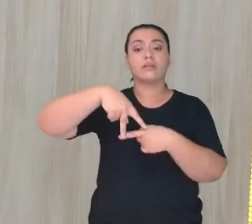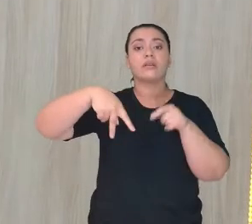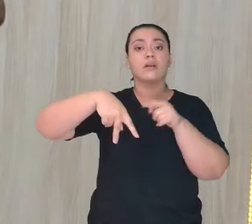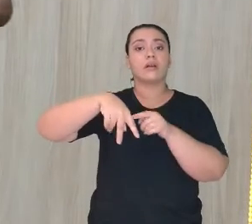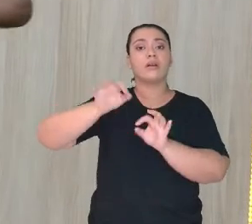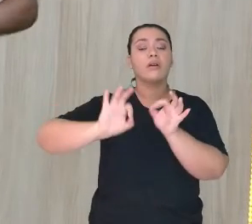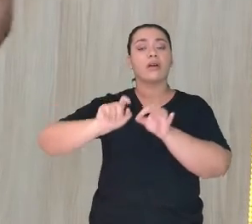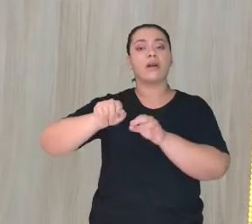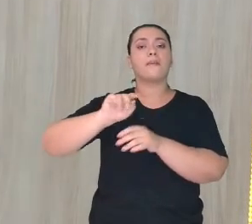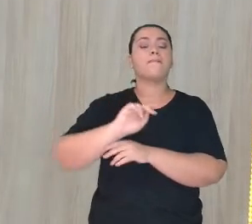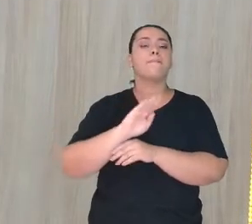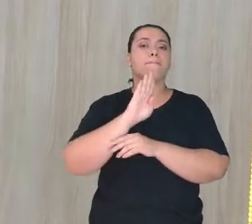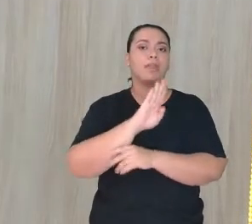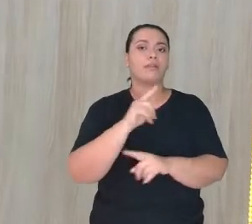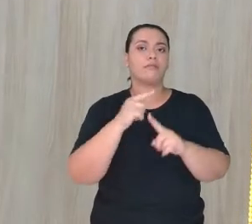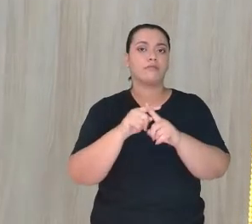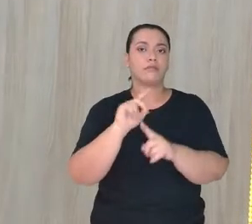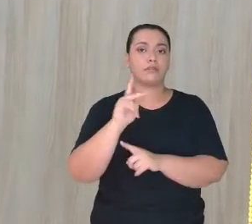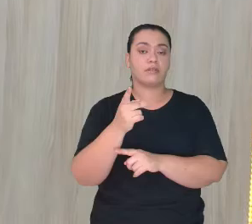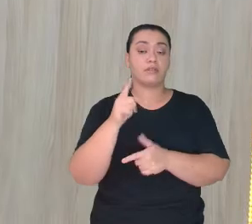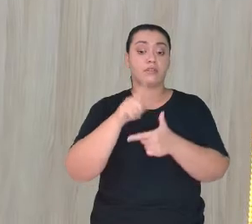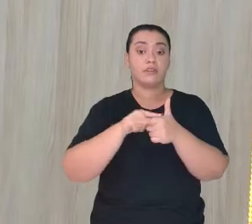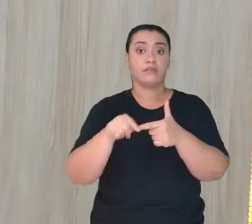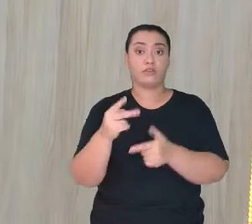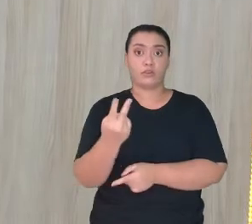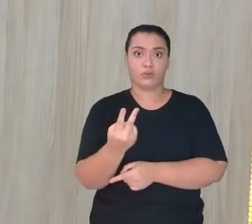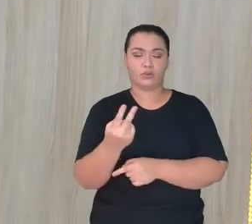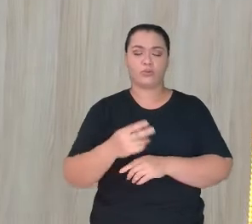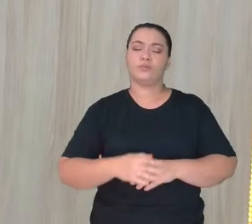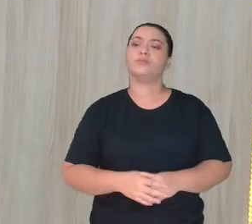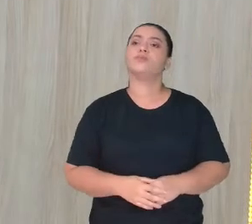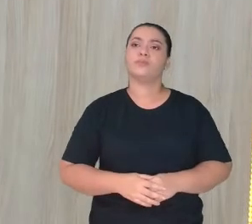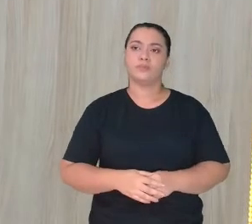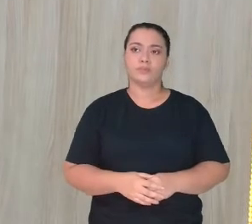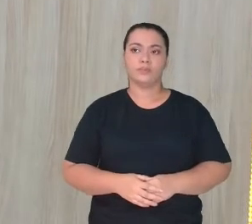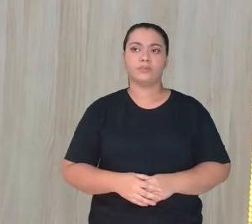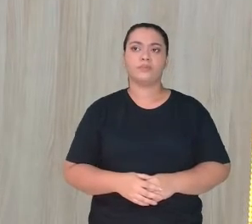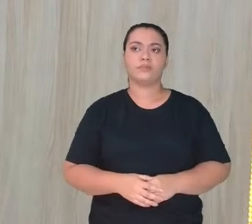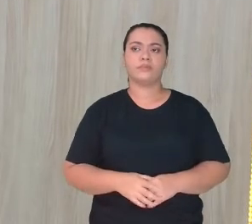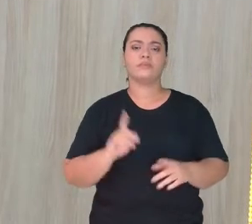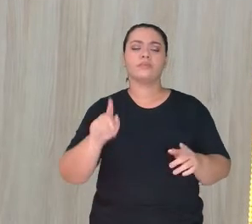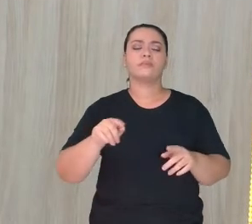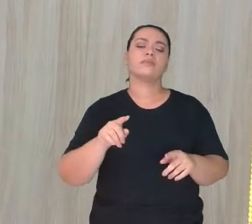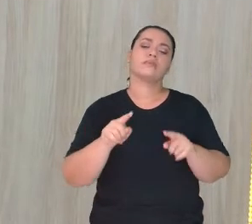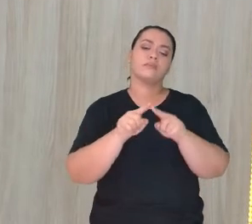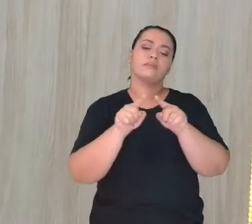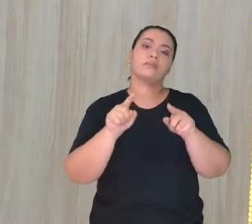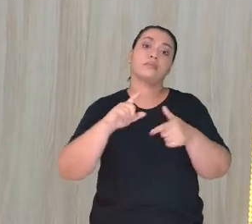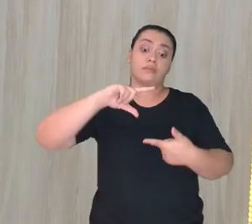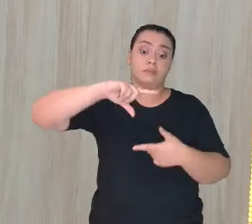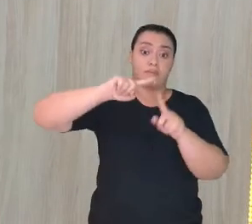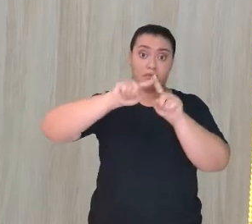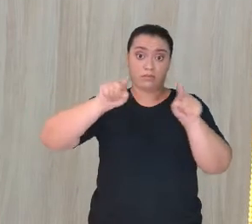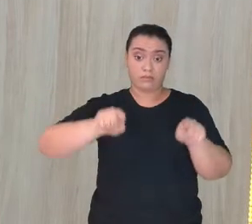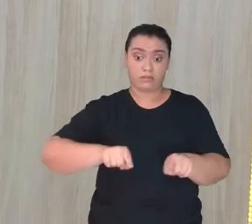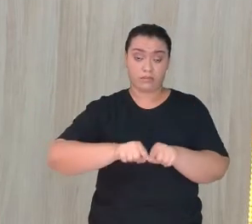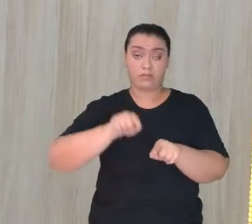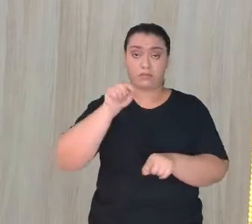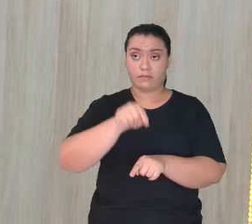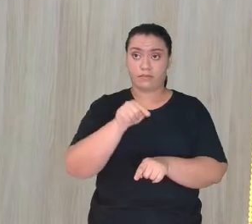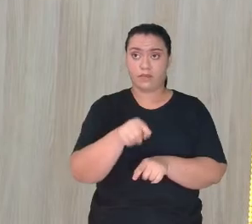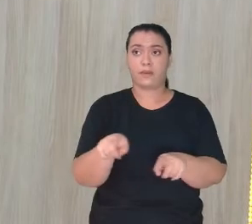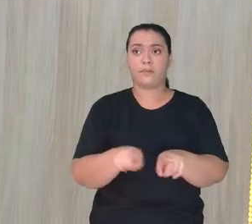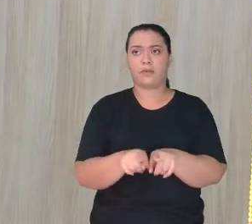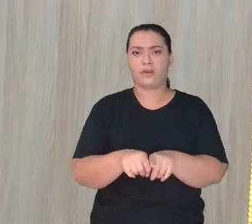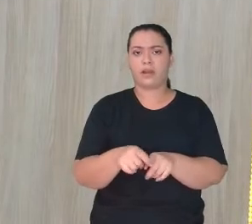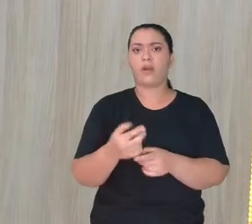altura sobre 2. Então, você viu aqui que a área desse triângulo é base vezes altura sobre 2. Esse aqui identificou que é um quadrado, porque esse lado é igual